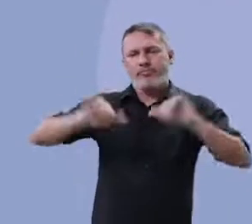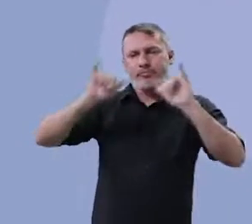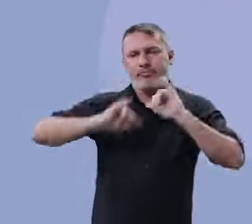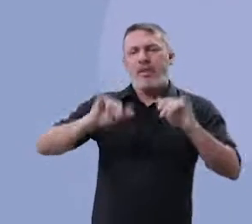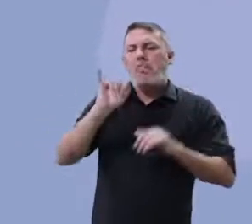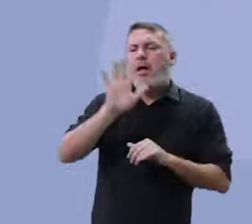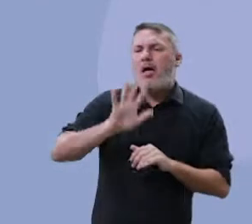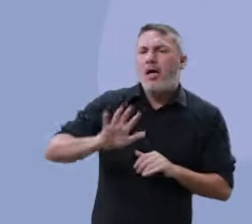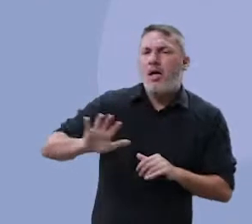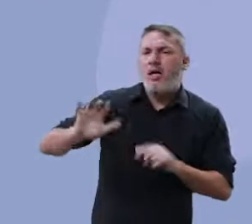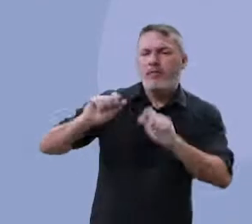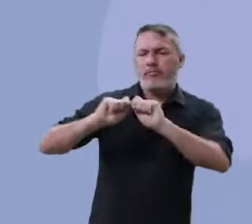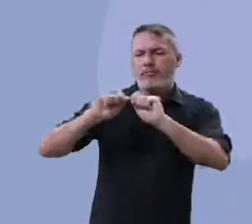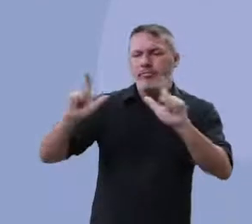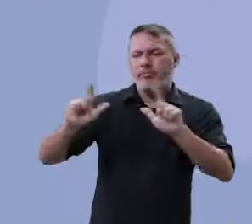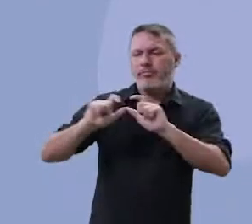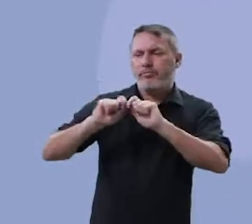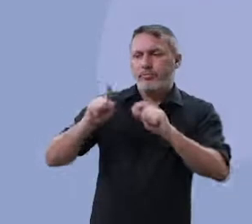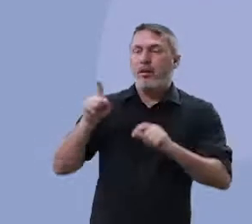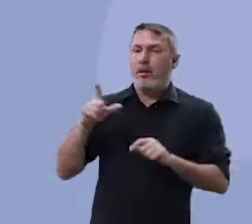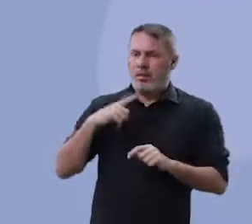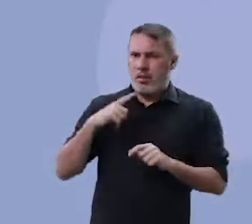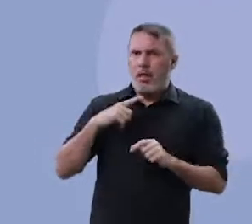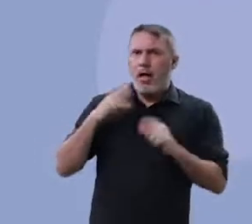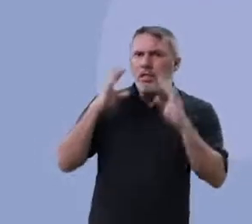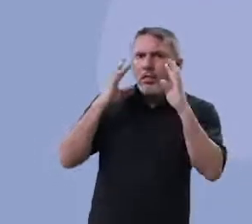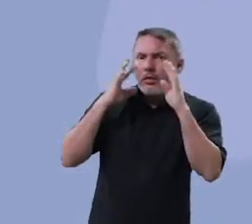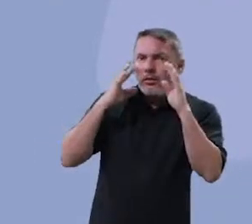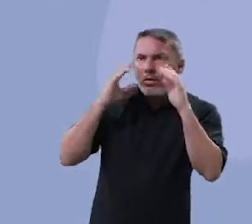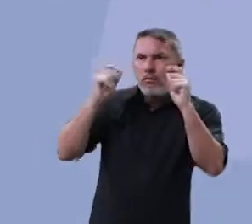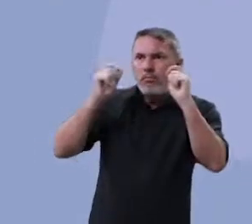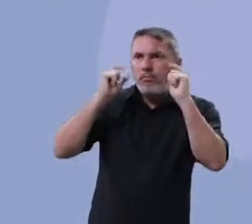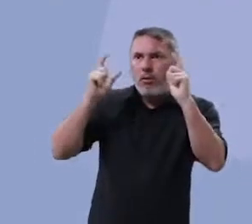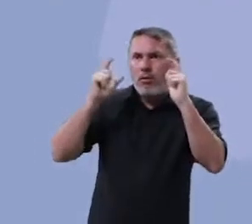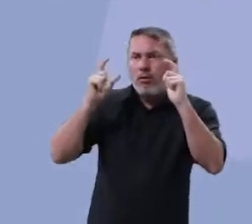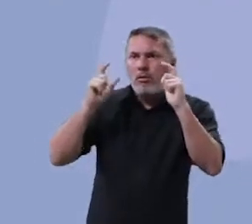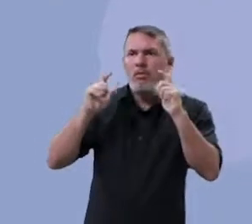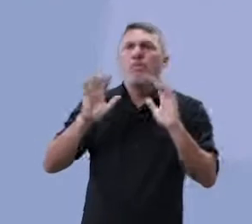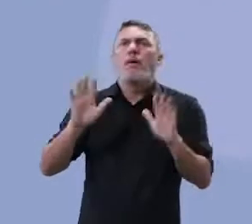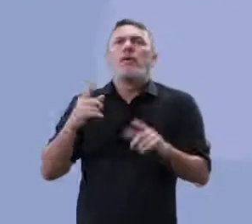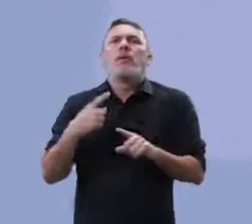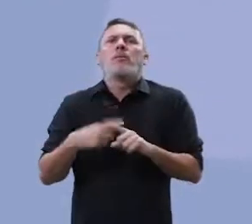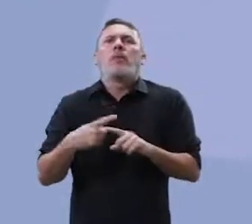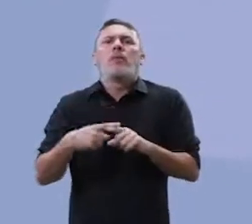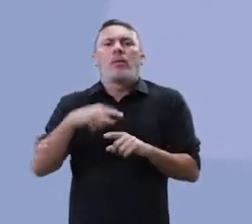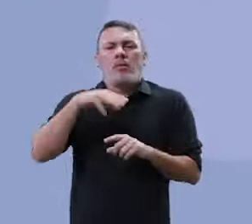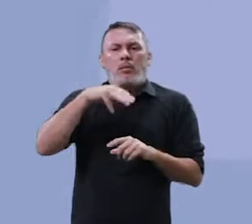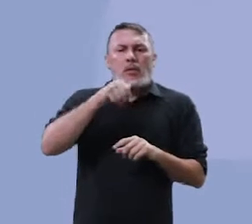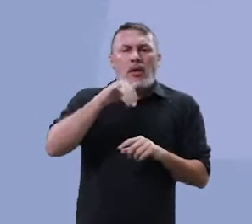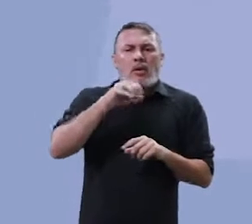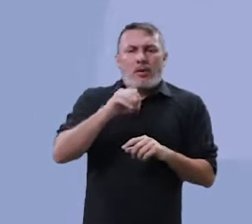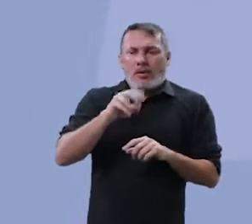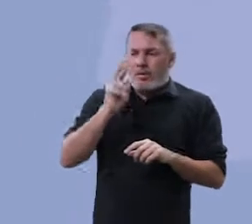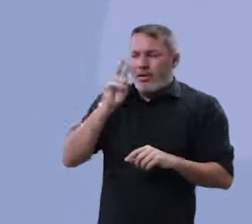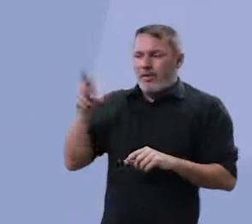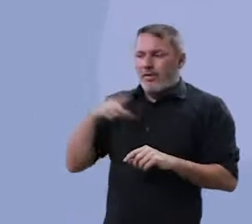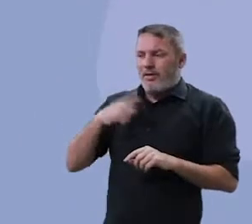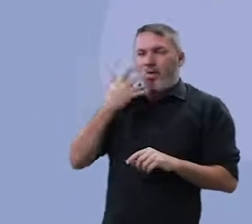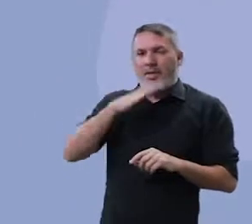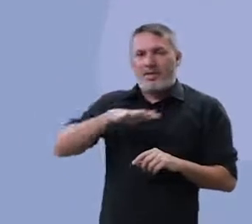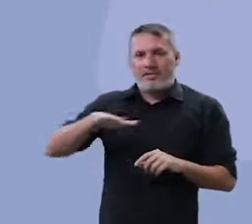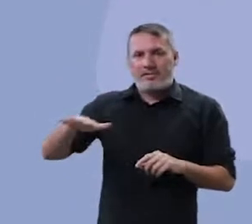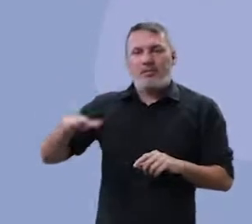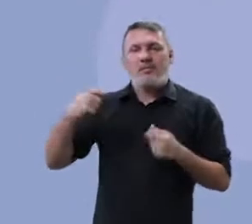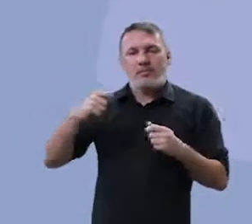infelizmente essas imagens, elas chamam muito a atenção, mas em maio. Então tem sobre esse aí, né,